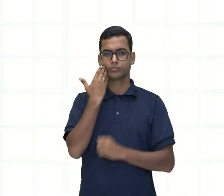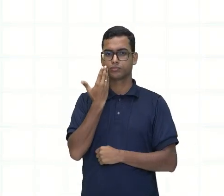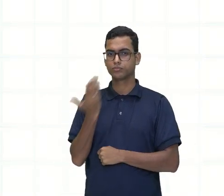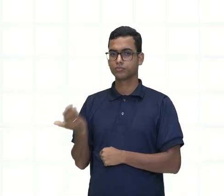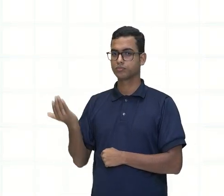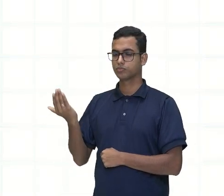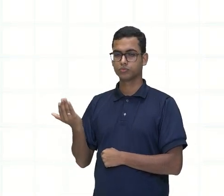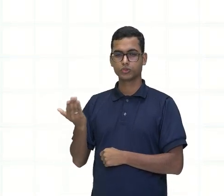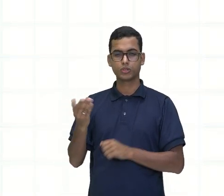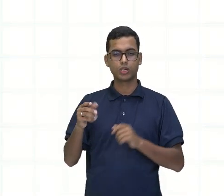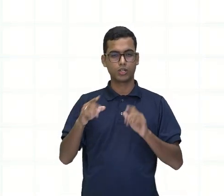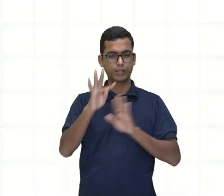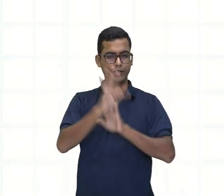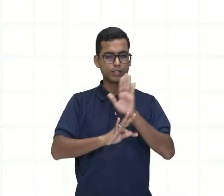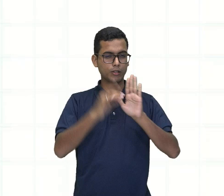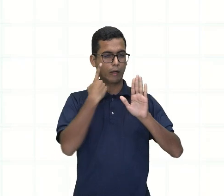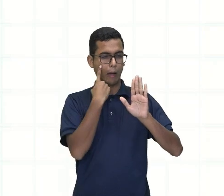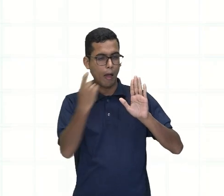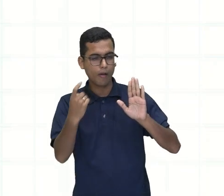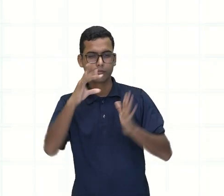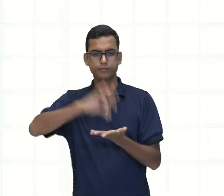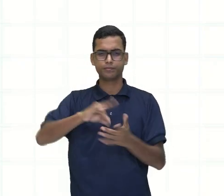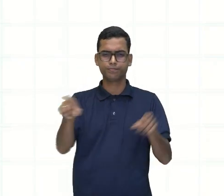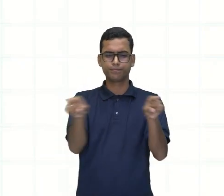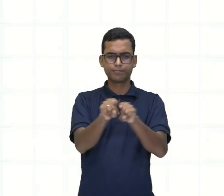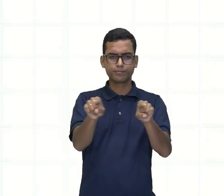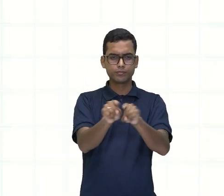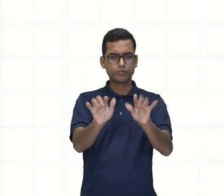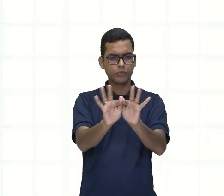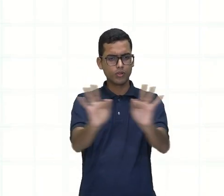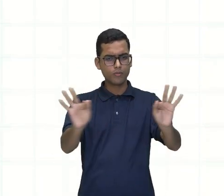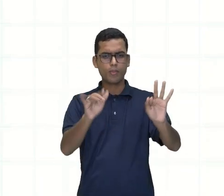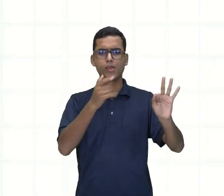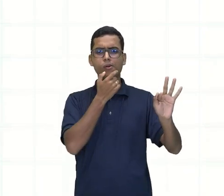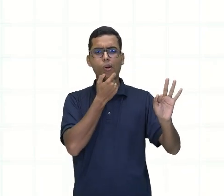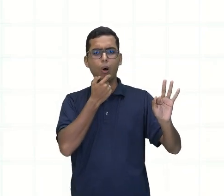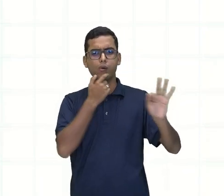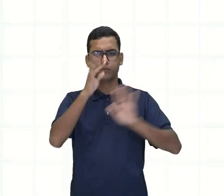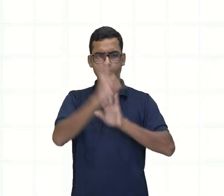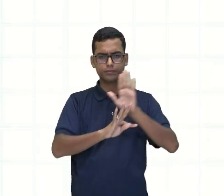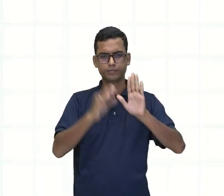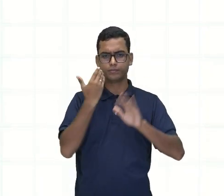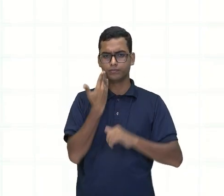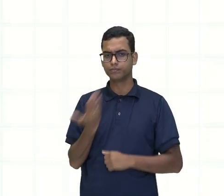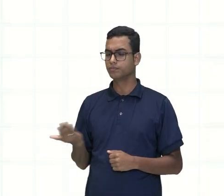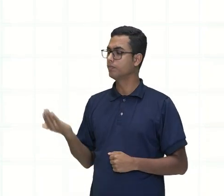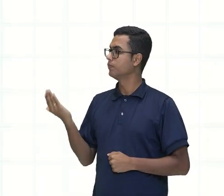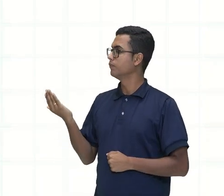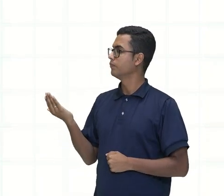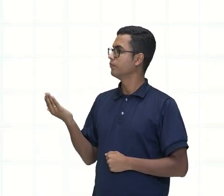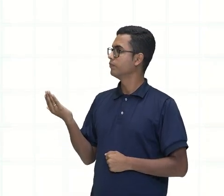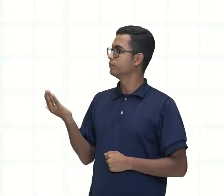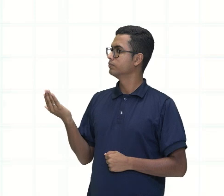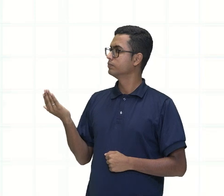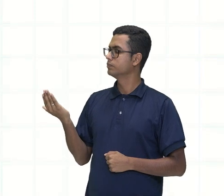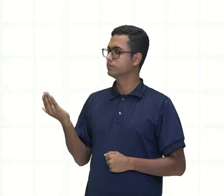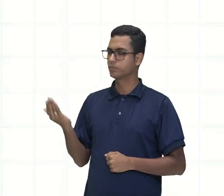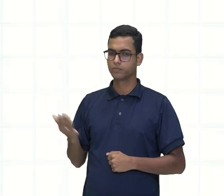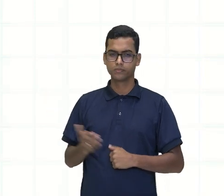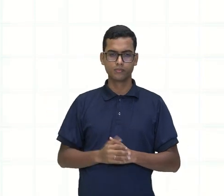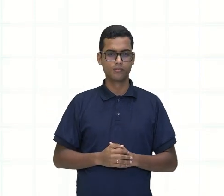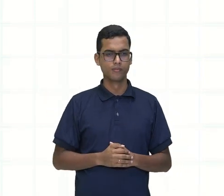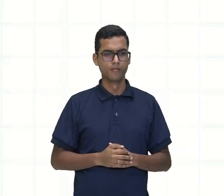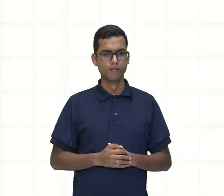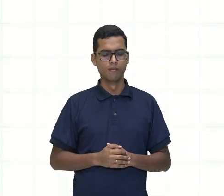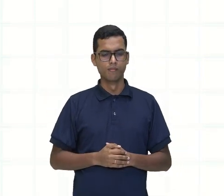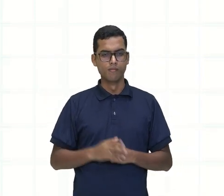Muito interessante. I saw a good film yesterday. Olha aí, gente, o verbo, né, está no passado, que é o